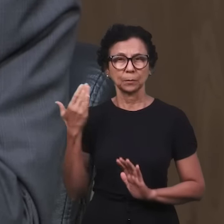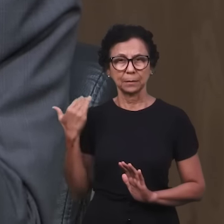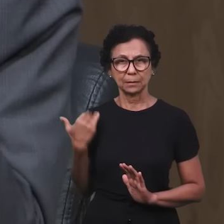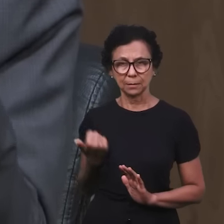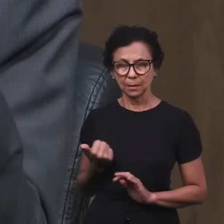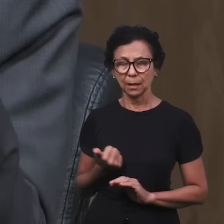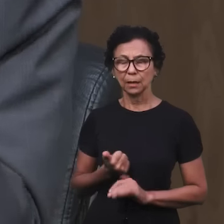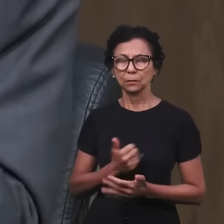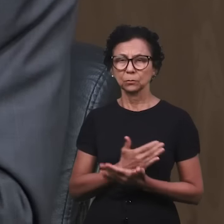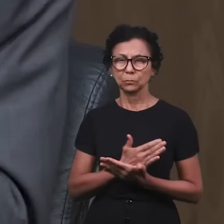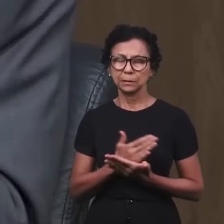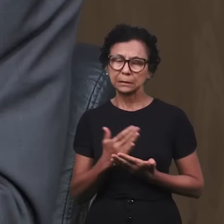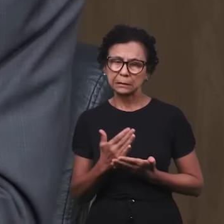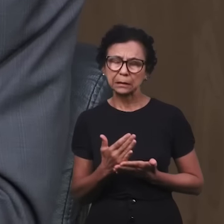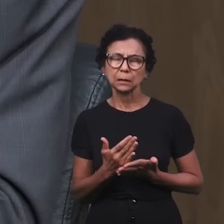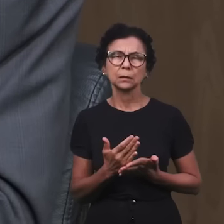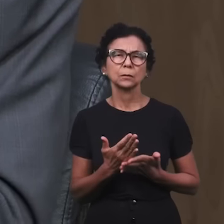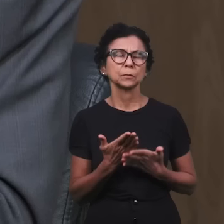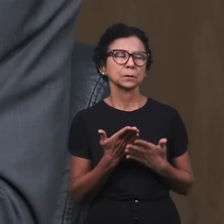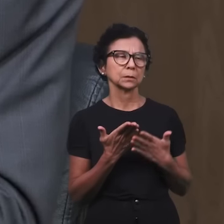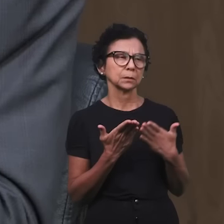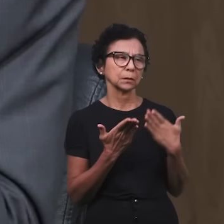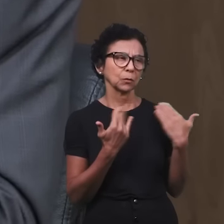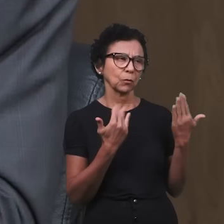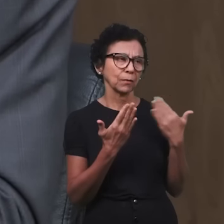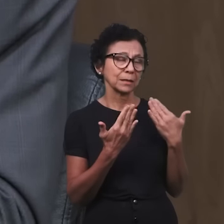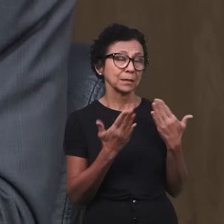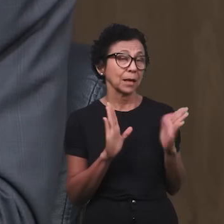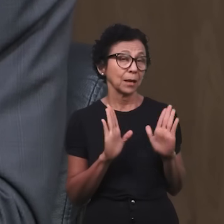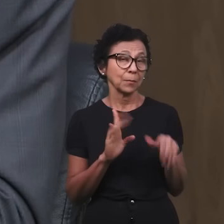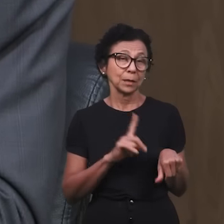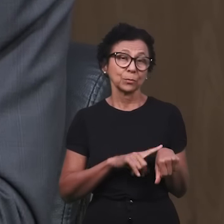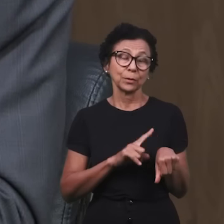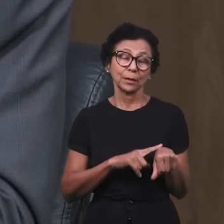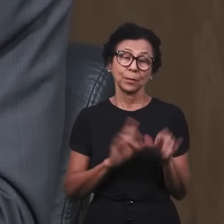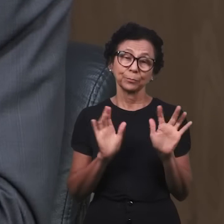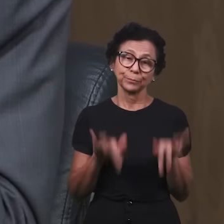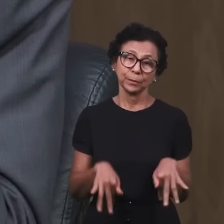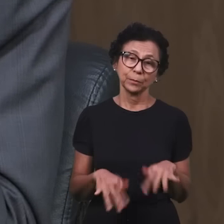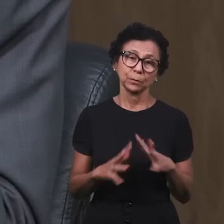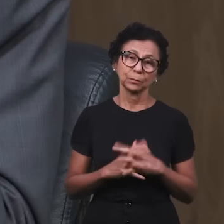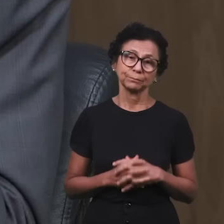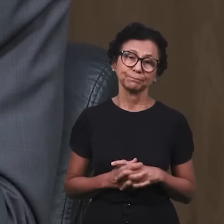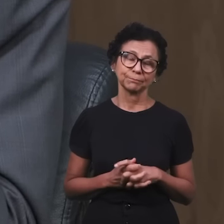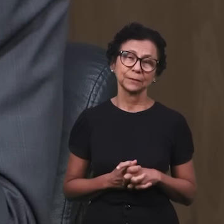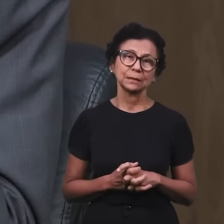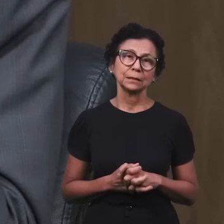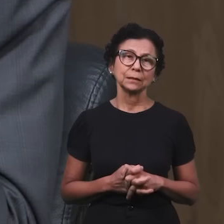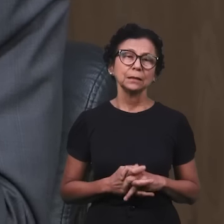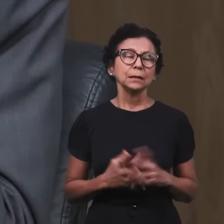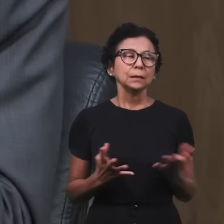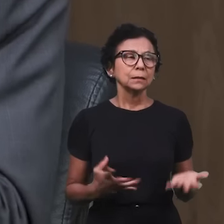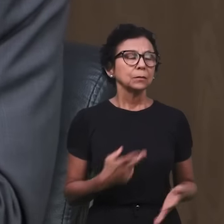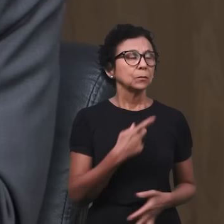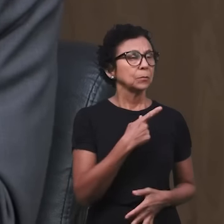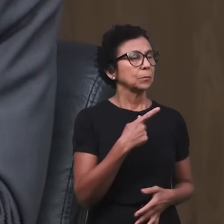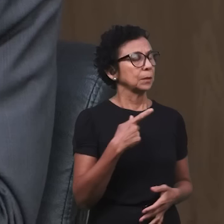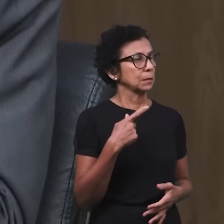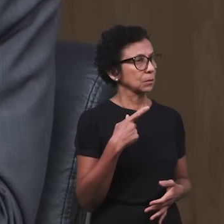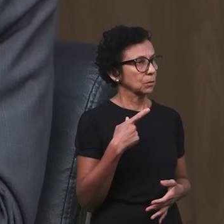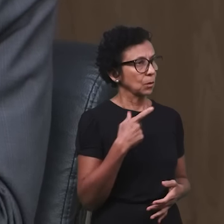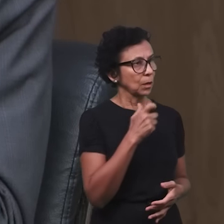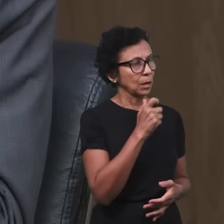e, infelizmente, interrompeu por causa do tempo. Pastor Alexandre, nós estávamos falando sobre